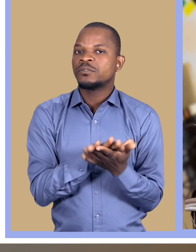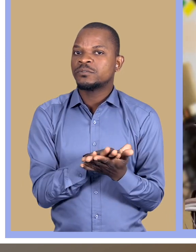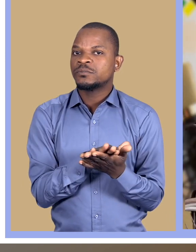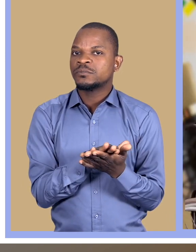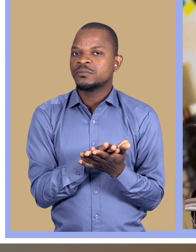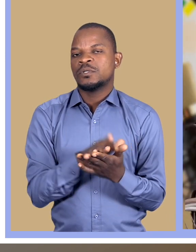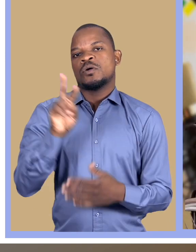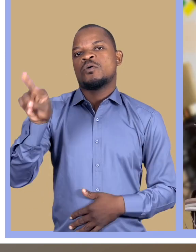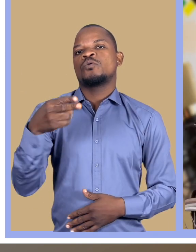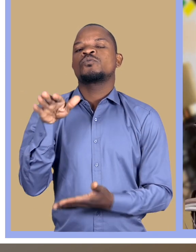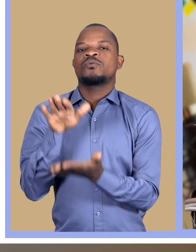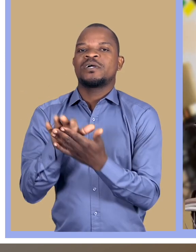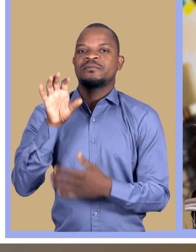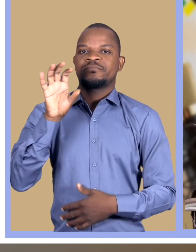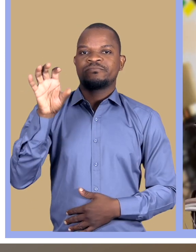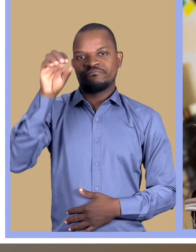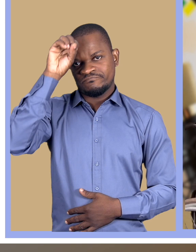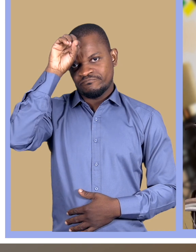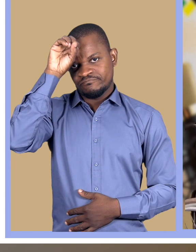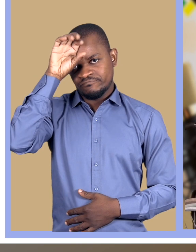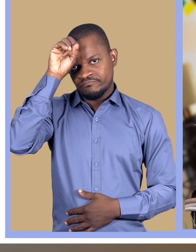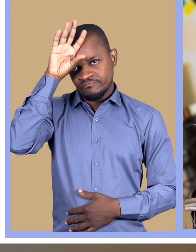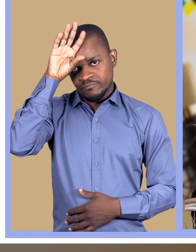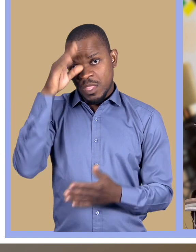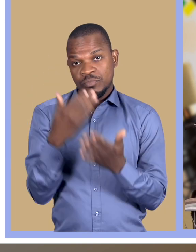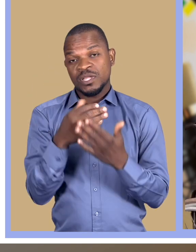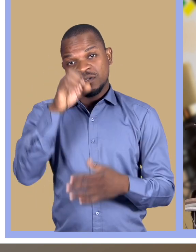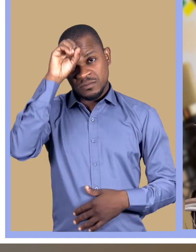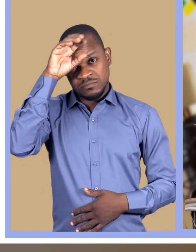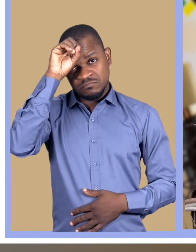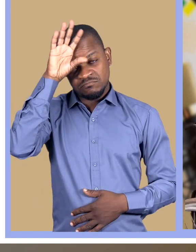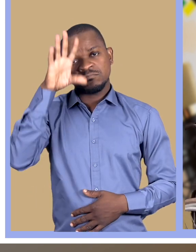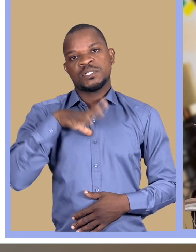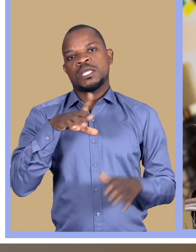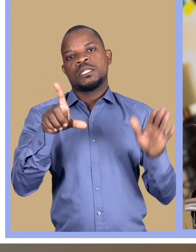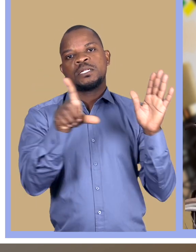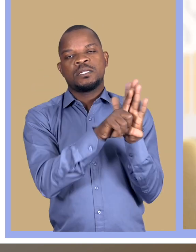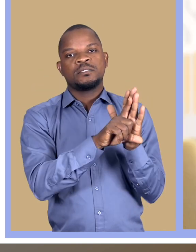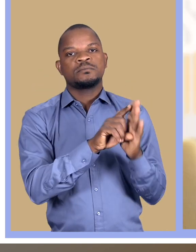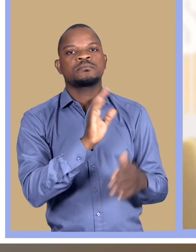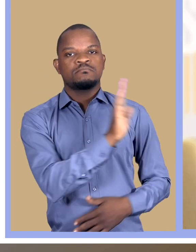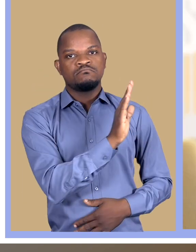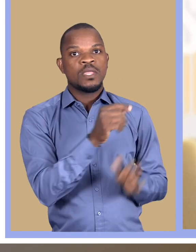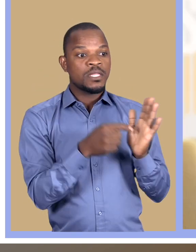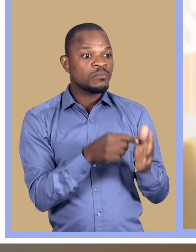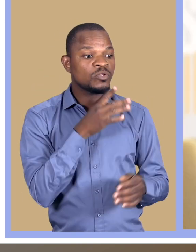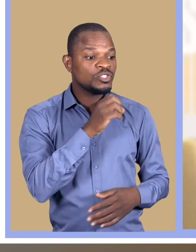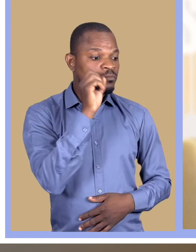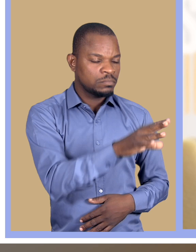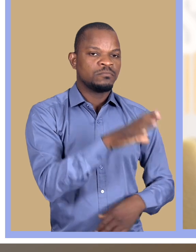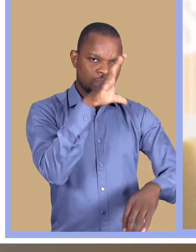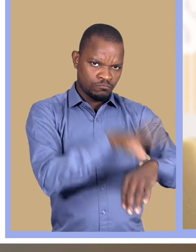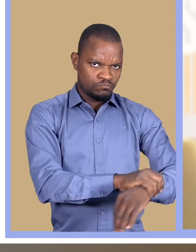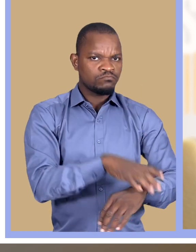para a fronteira da África do Sul. Porque lá não há o mesmo conceito. Lá vão te penalizar pelo não comportamento